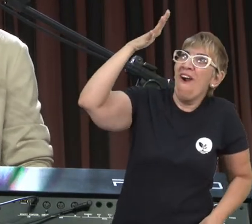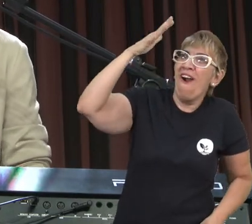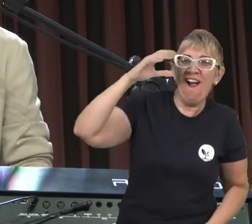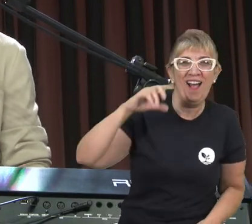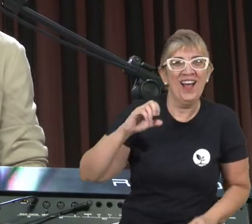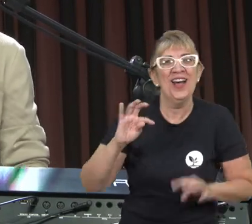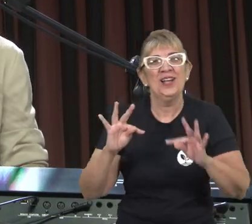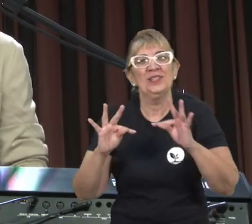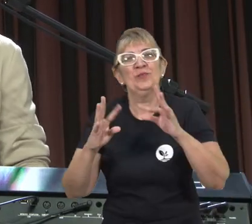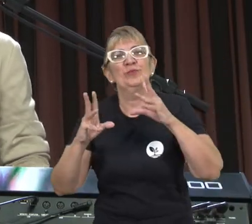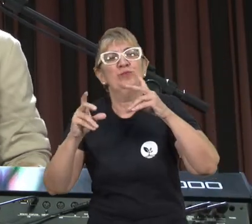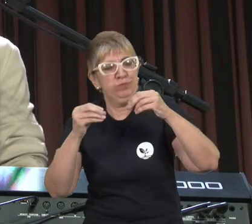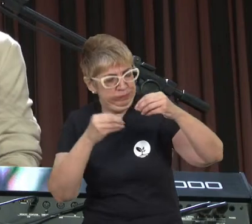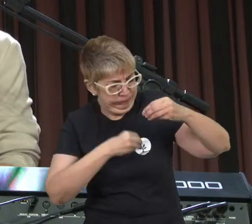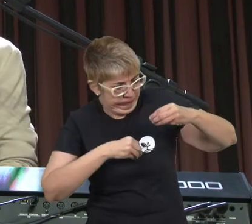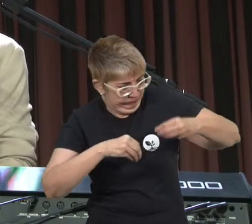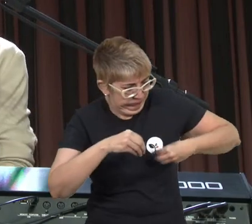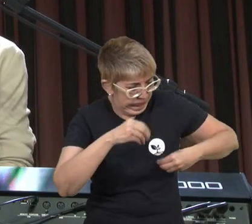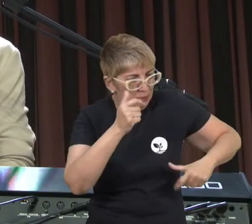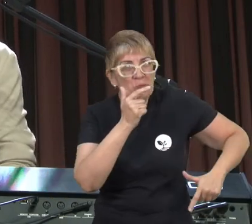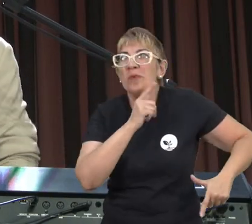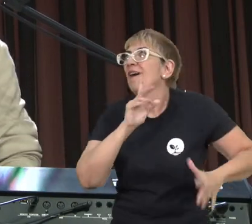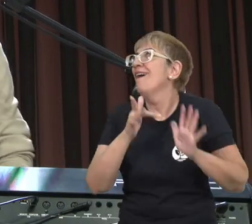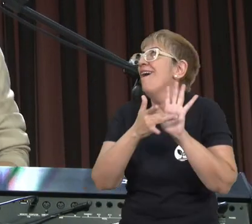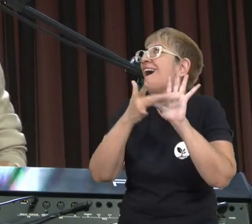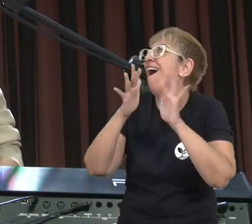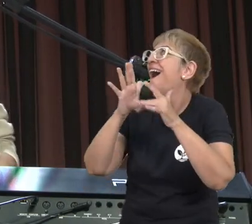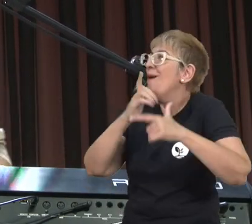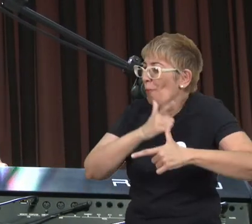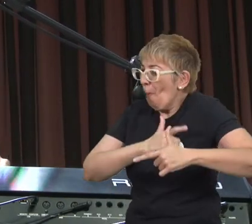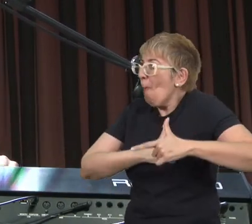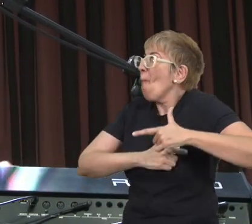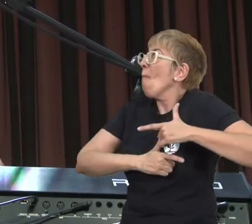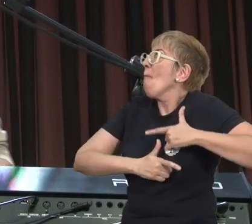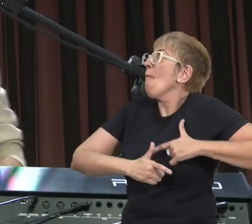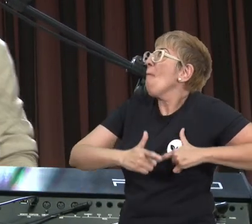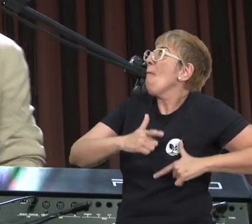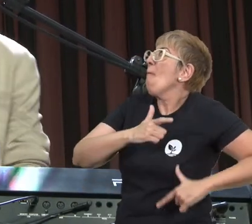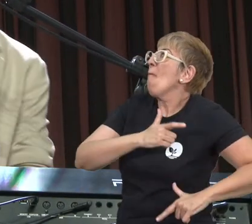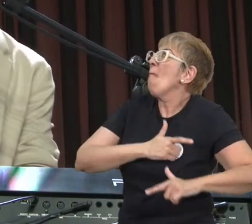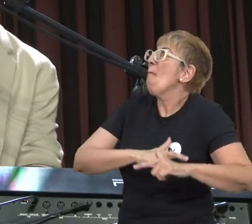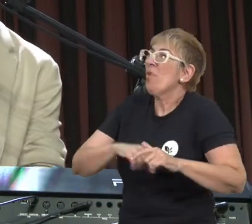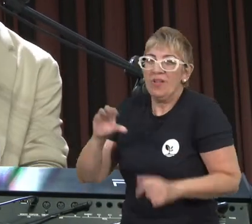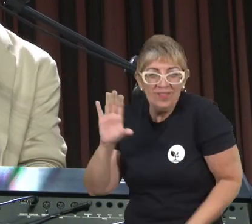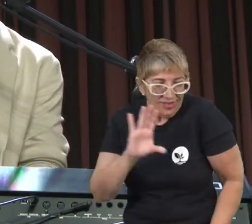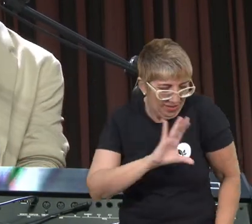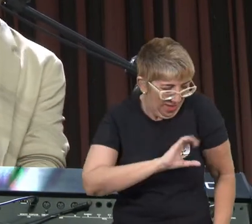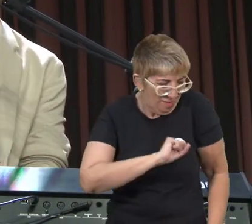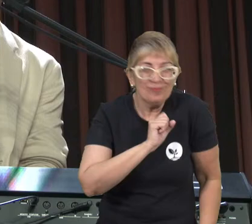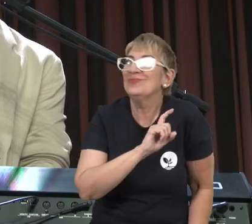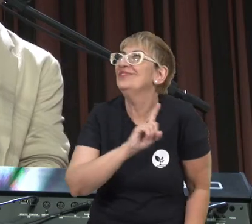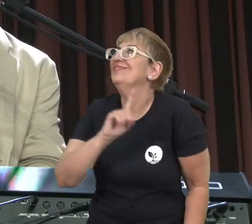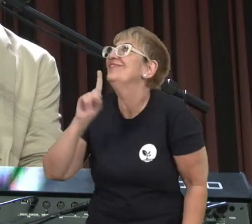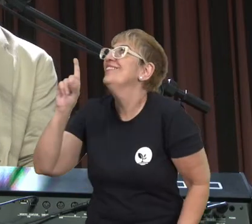todo meu pecado se apagou no amor de